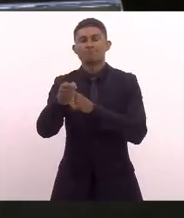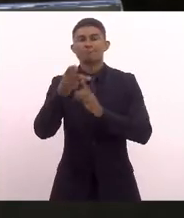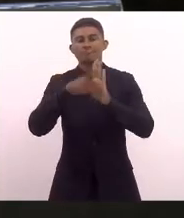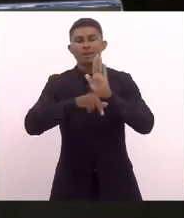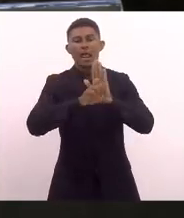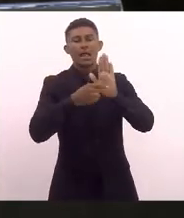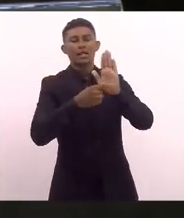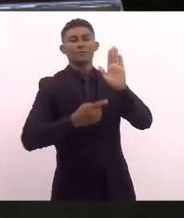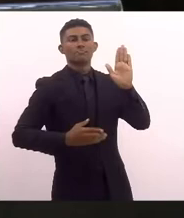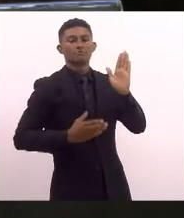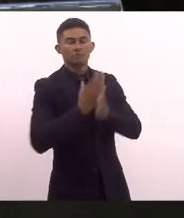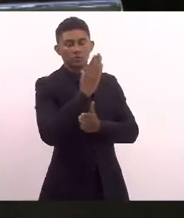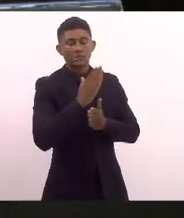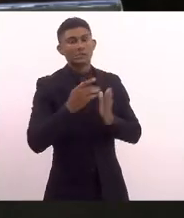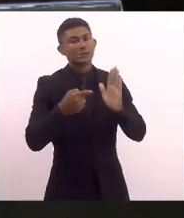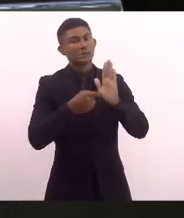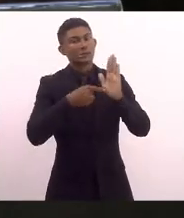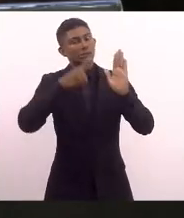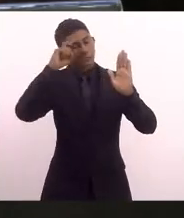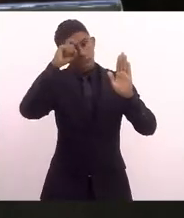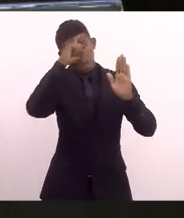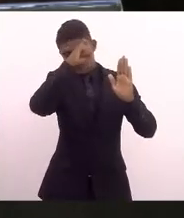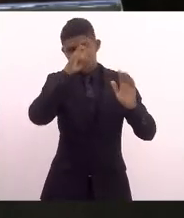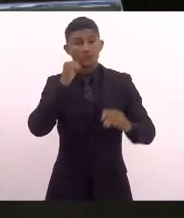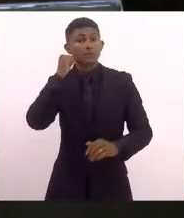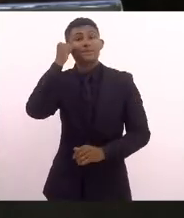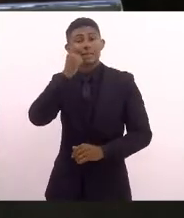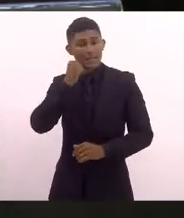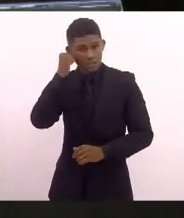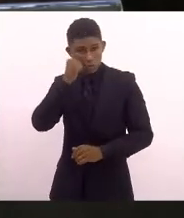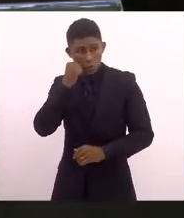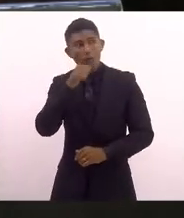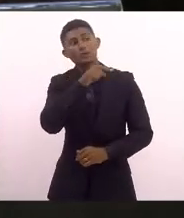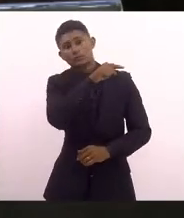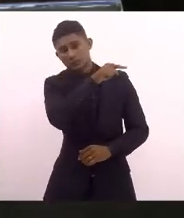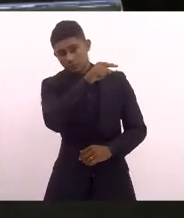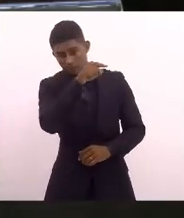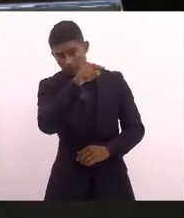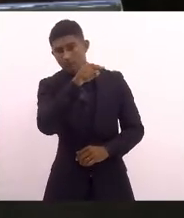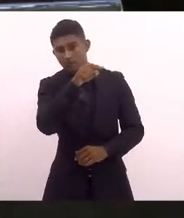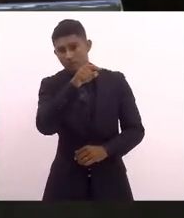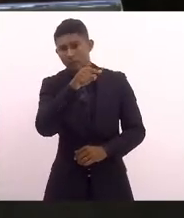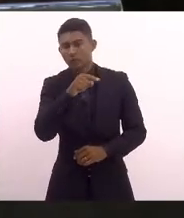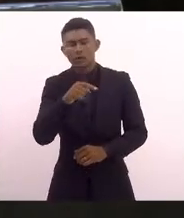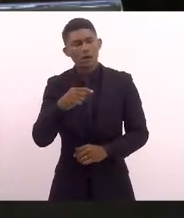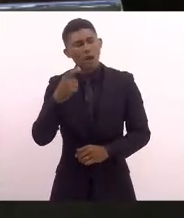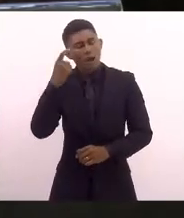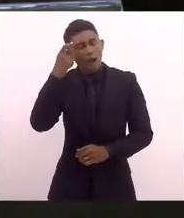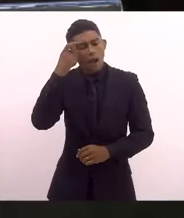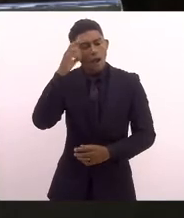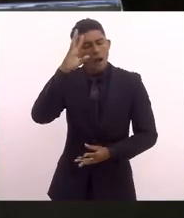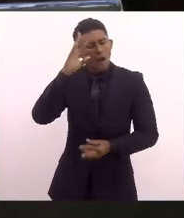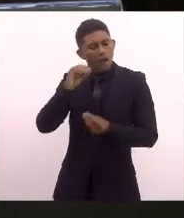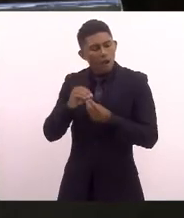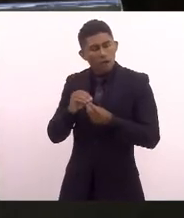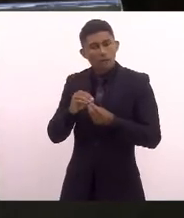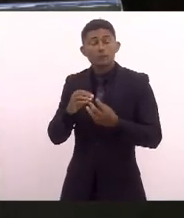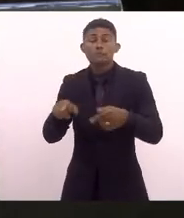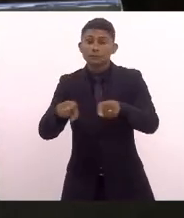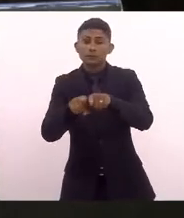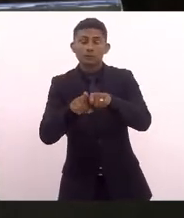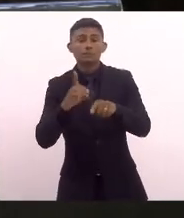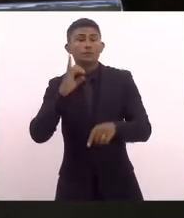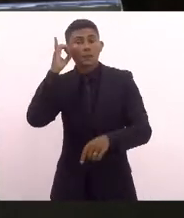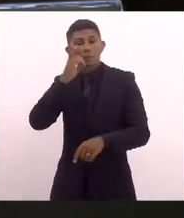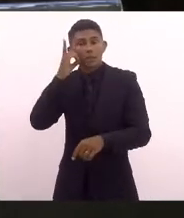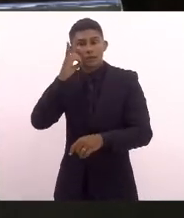que foi muito difícil. Senadores foram, todos eles, foram convencidos por conta disso. Os deputados estaduais,